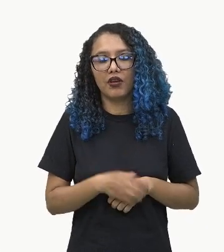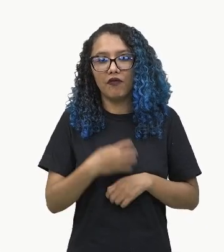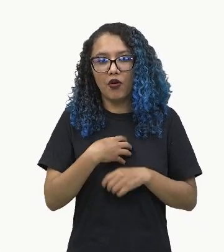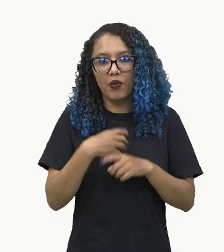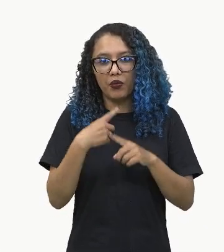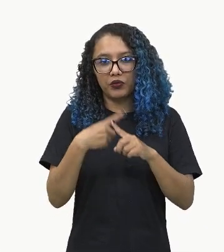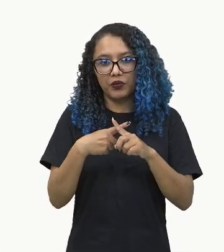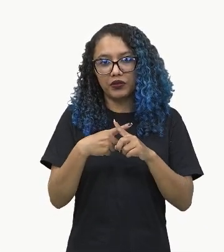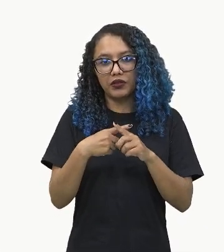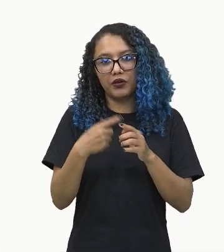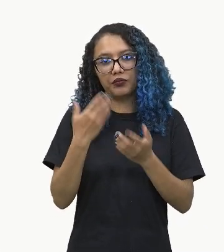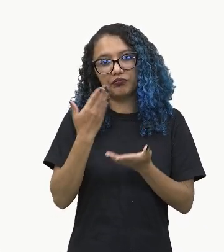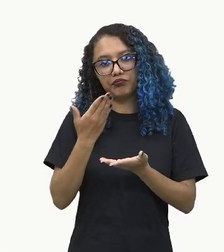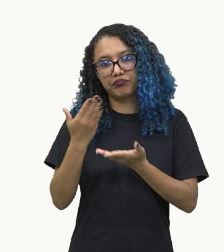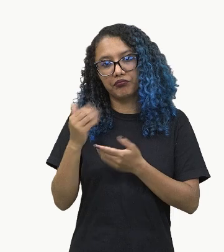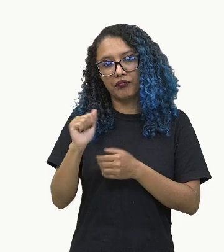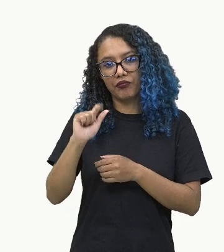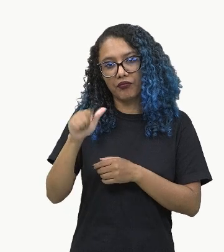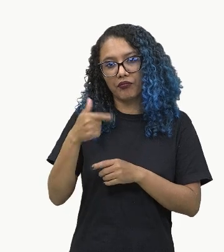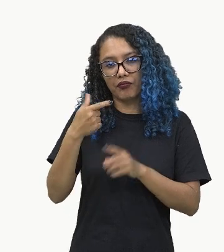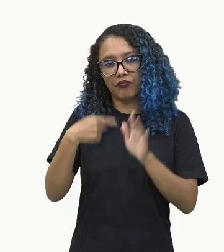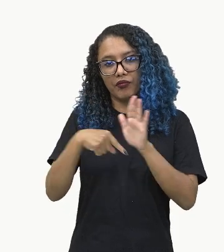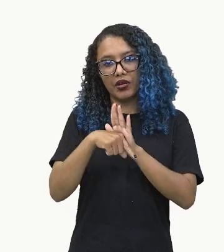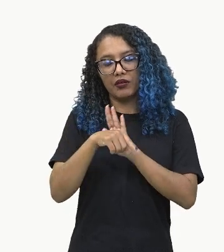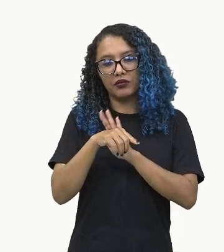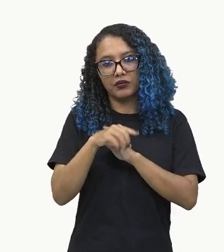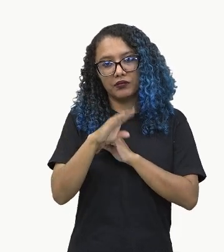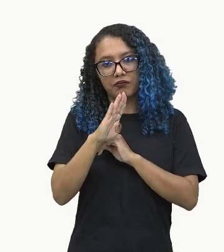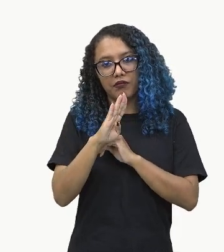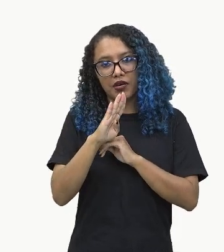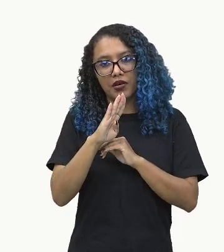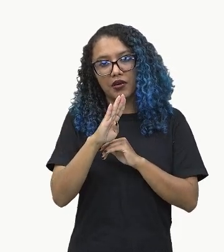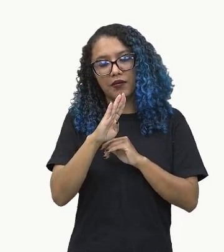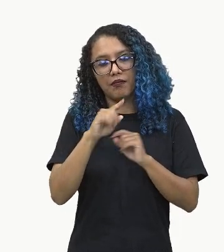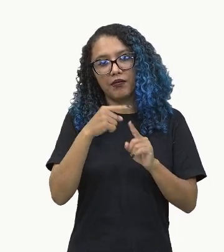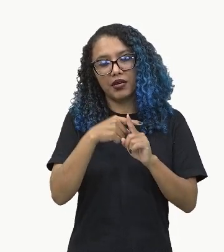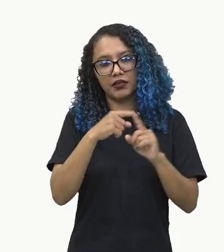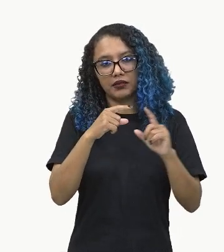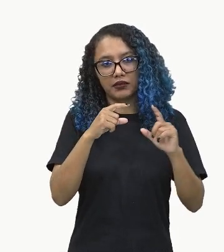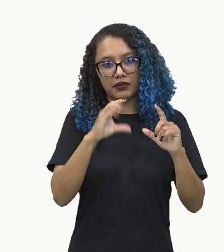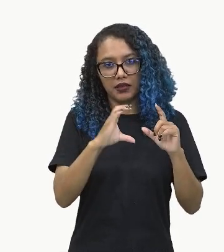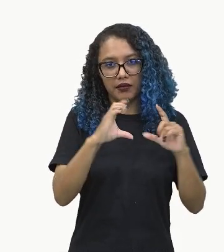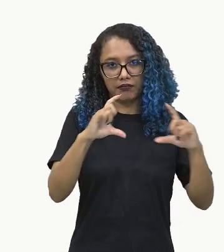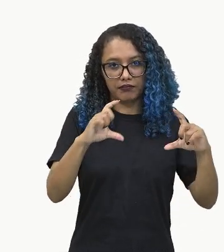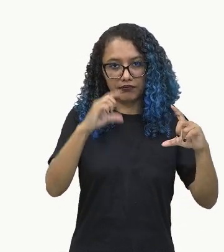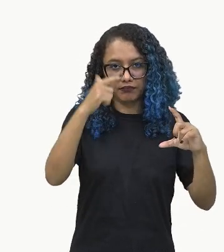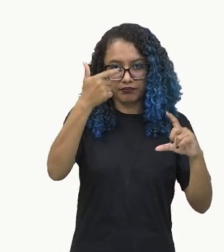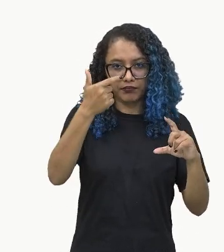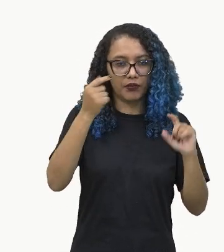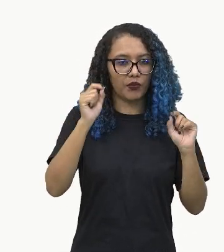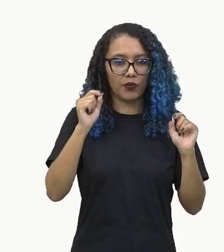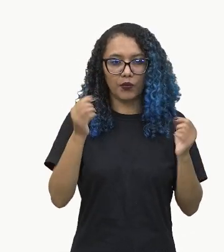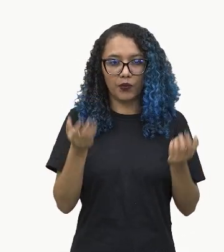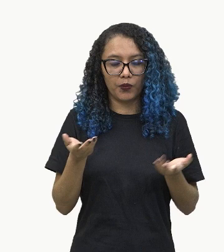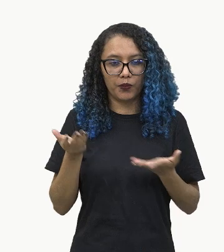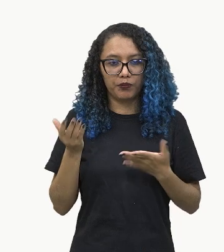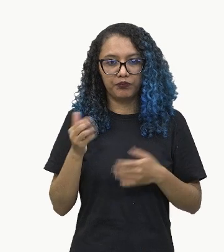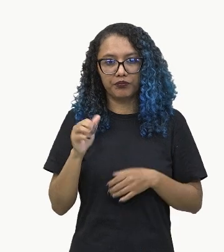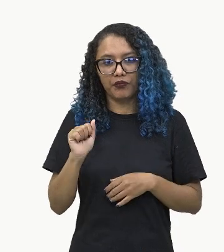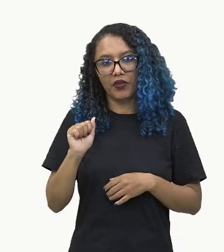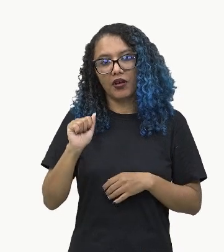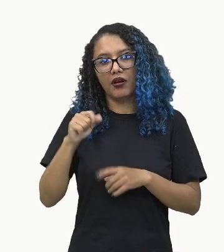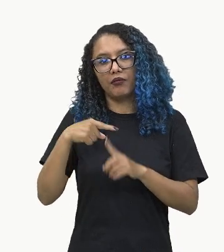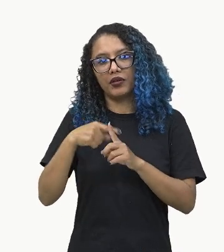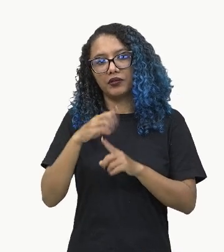A ao quadrado menos B, menos B mais C ao quadrado é A mais B